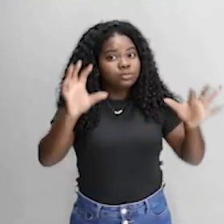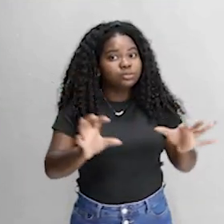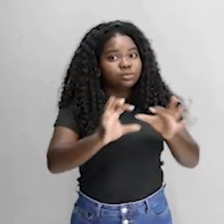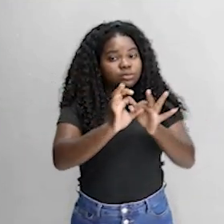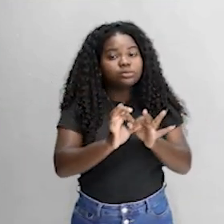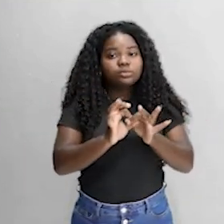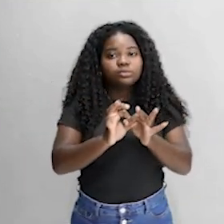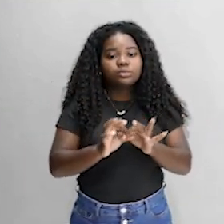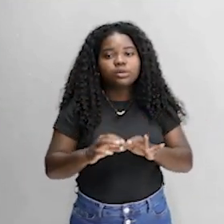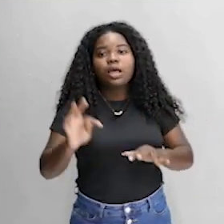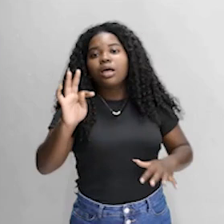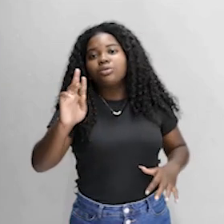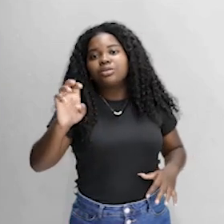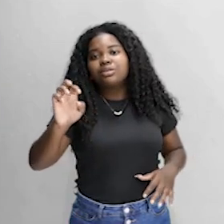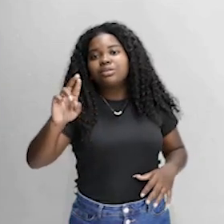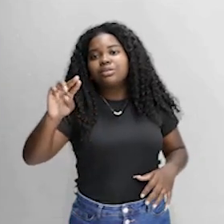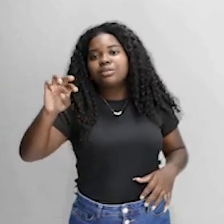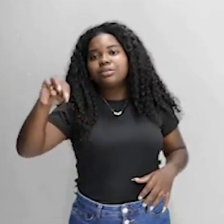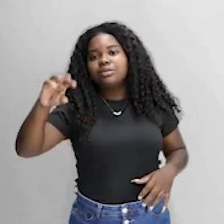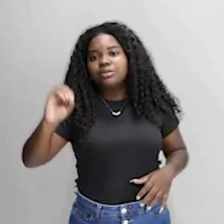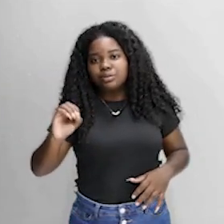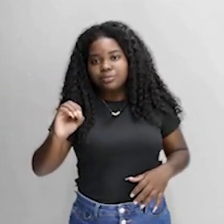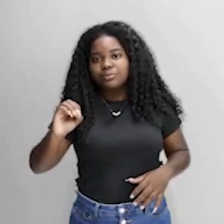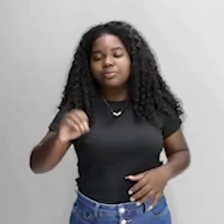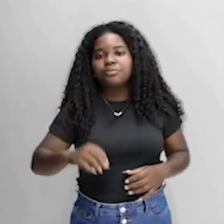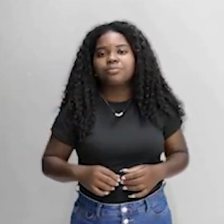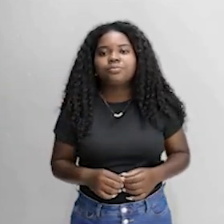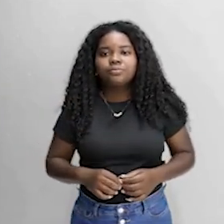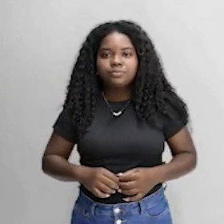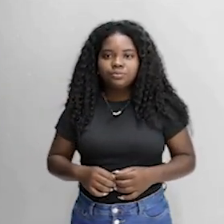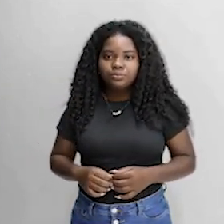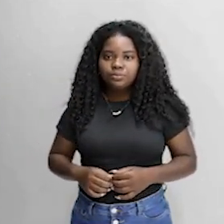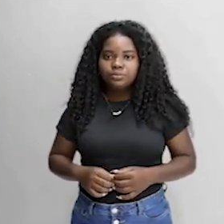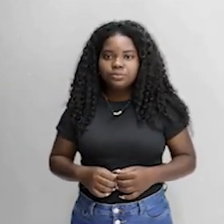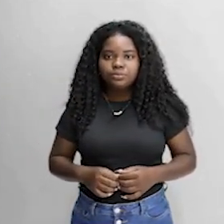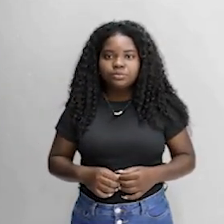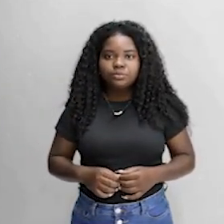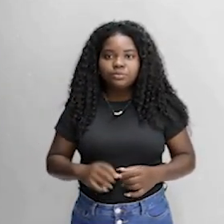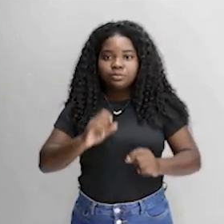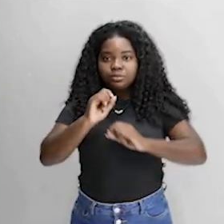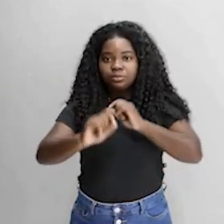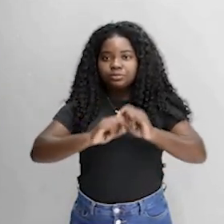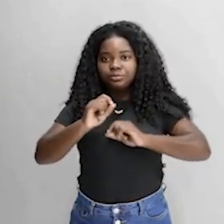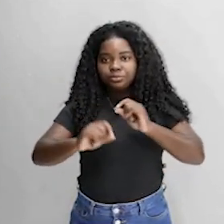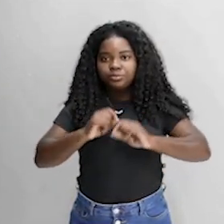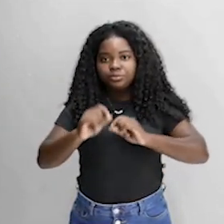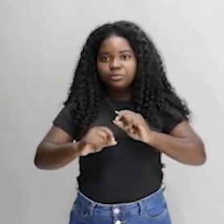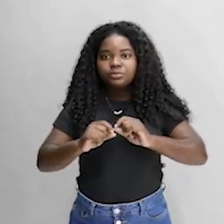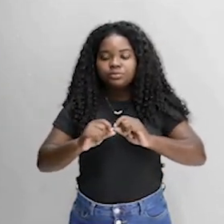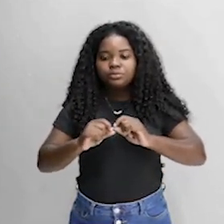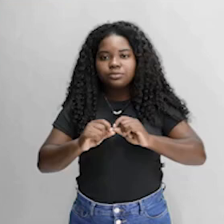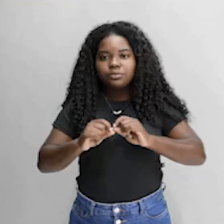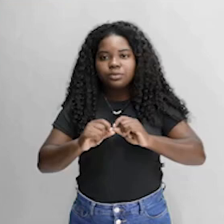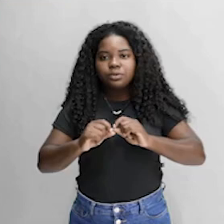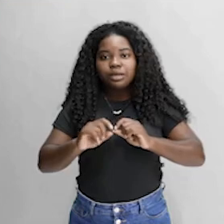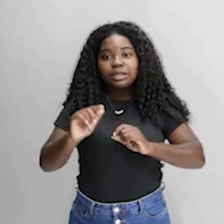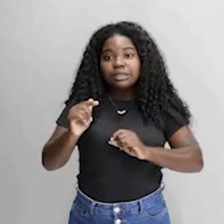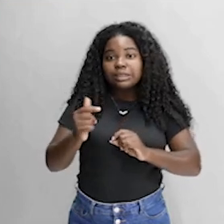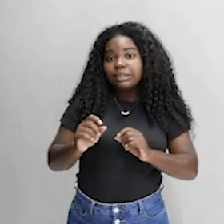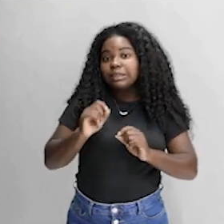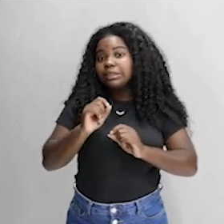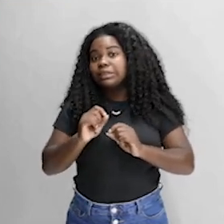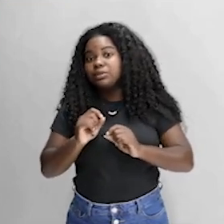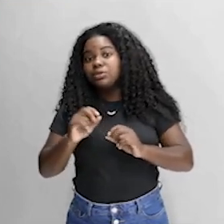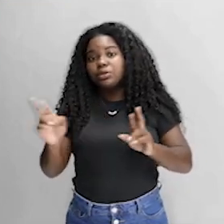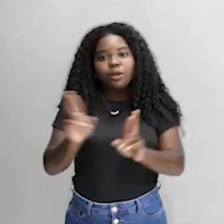eles são inversamente proporcionais, entendeu? Vai lá na matemática, lembrando, quando um é